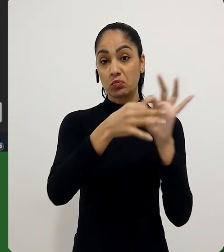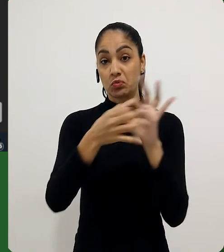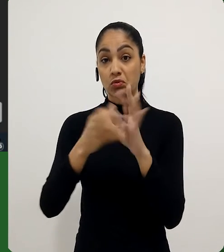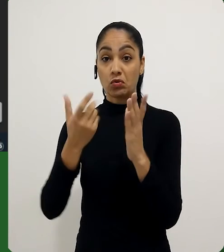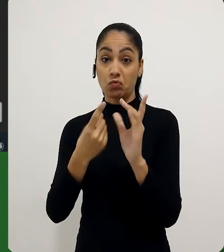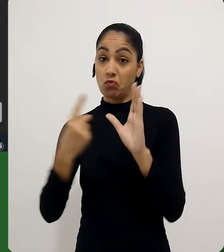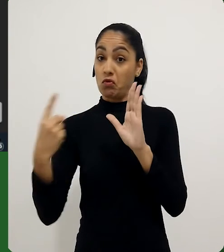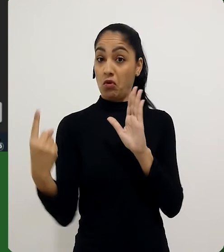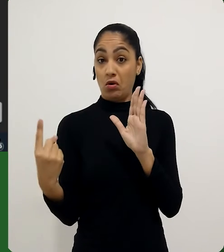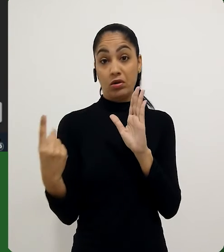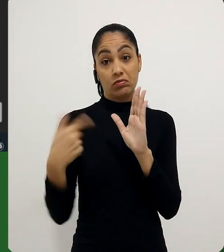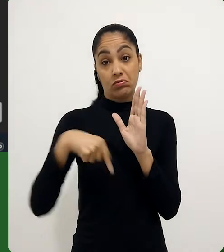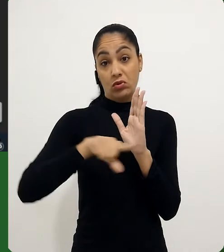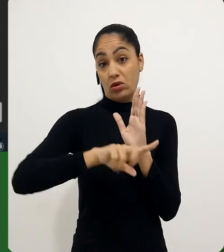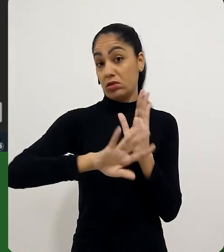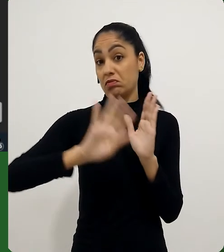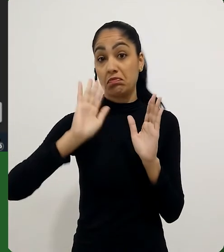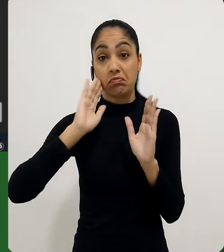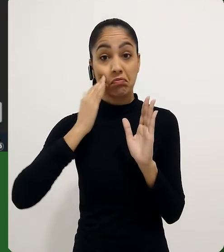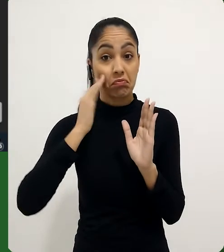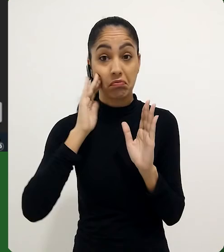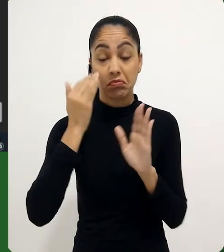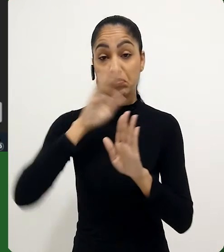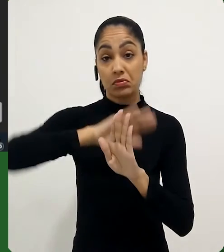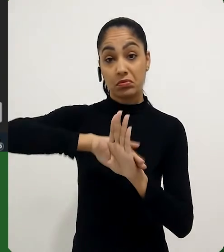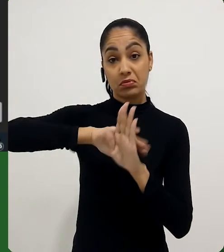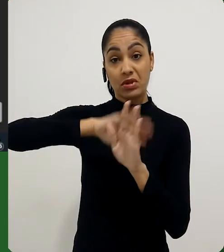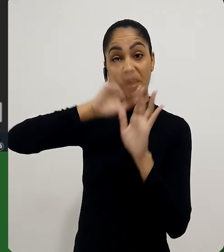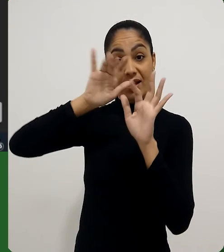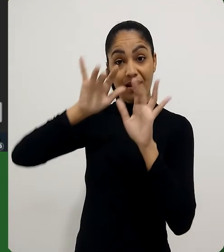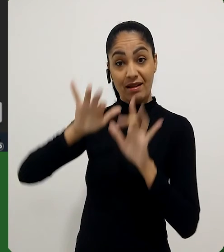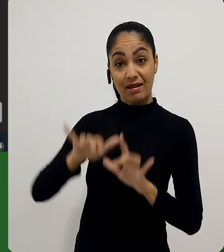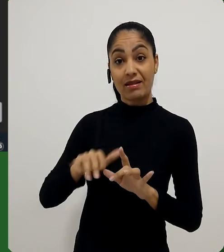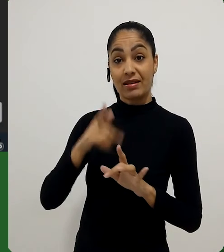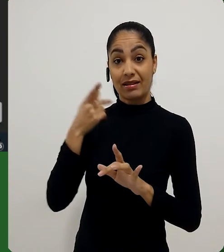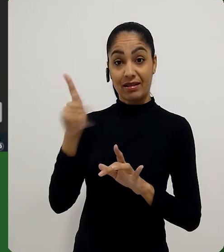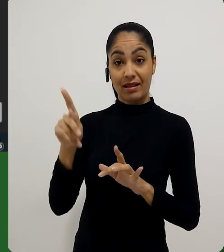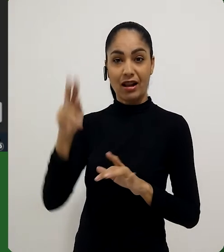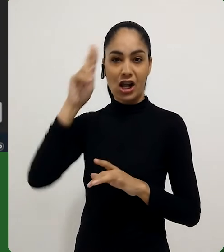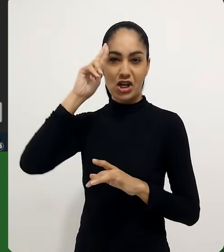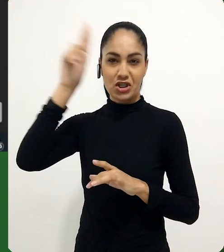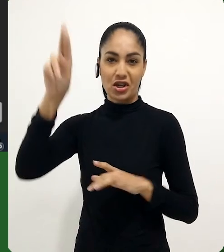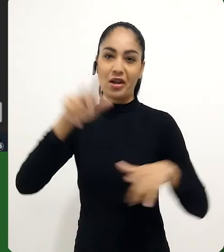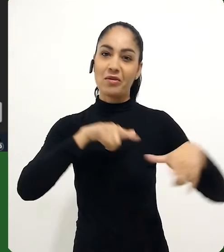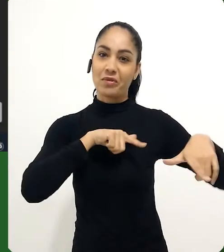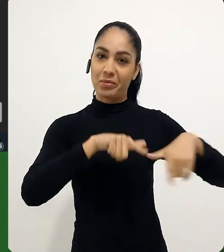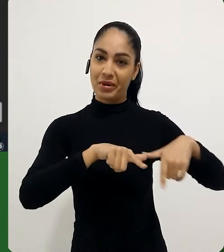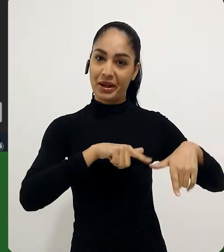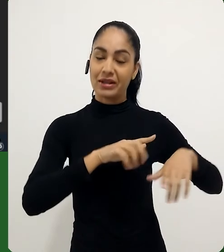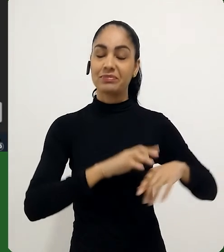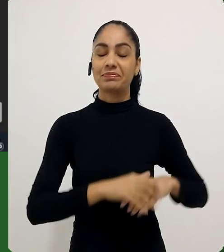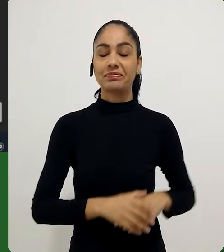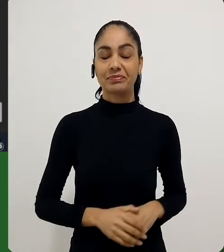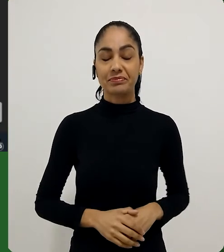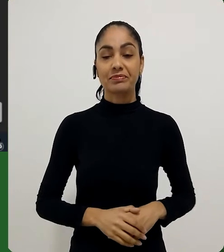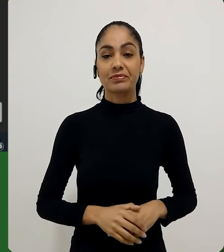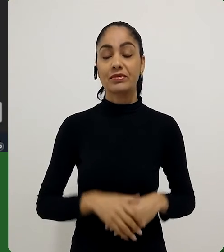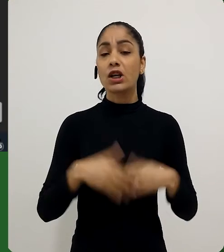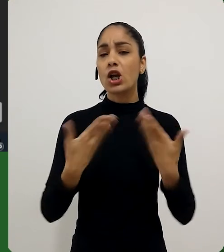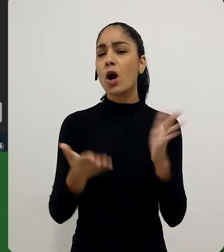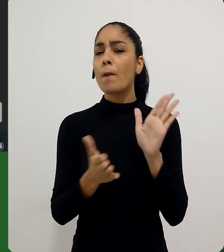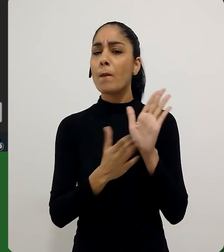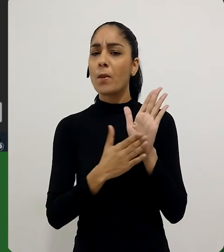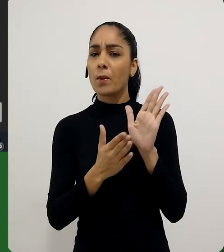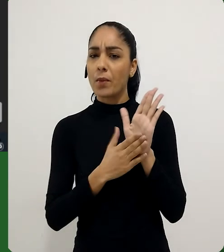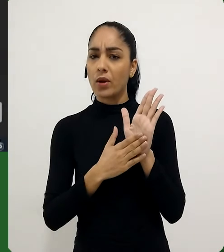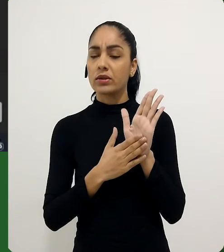contexto. Nós, como não dividimos, então esse diálogo, em muitas partes, nós não entendemos, né? Porque não fazemos parte da vida